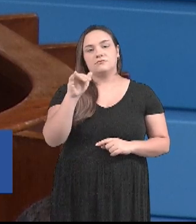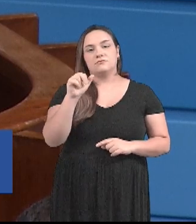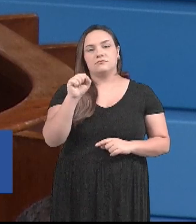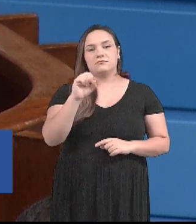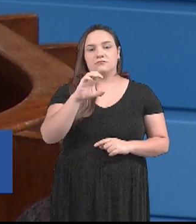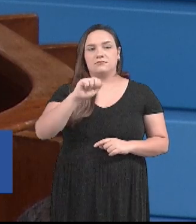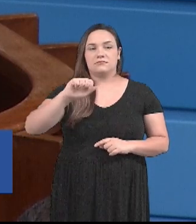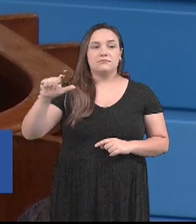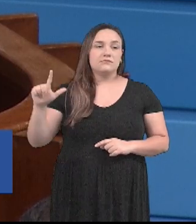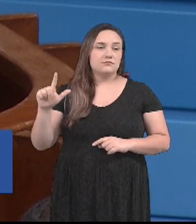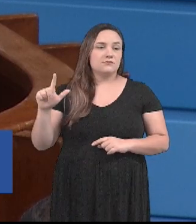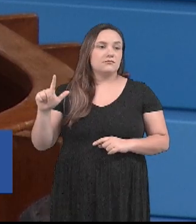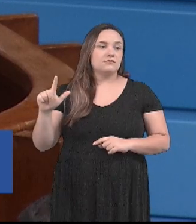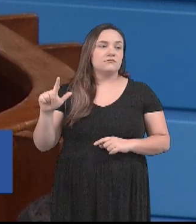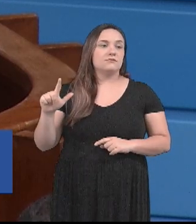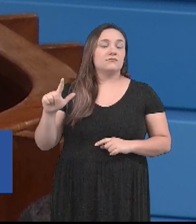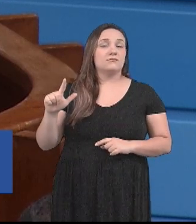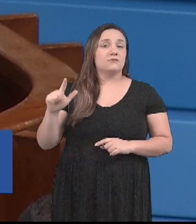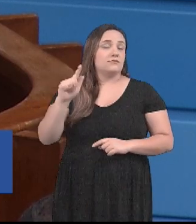automático e genérico.